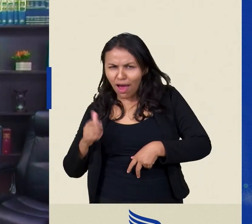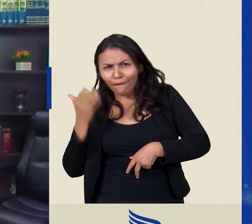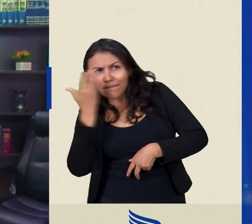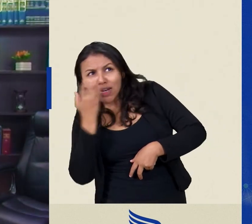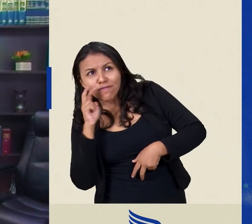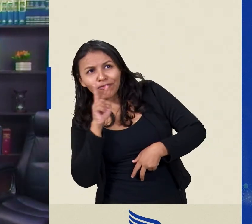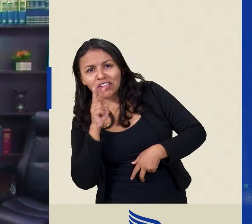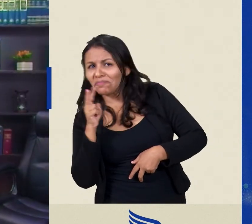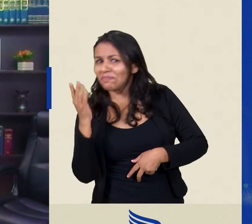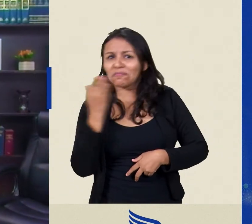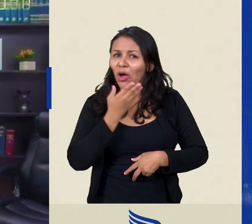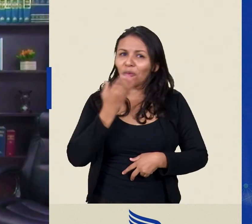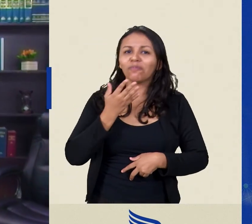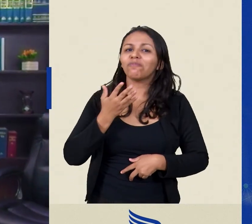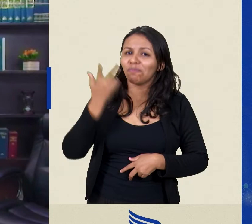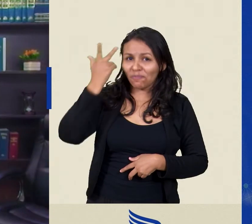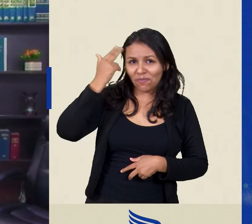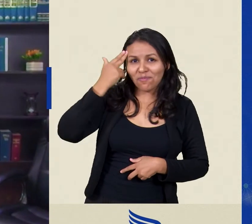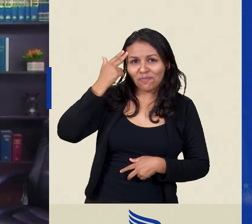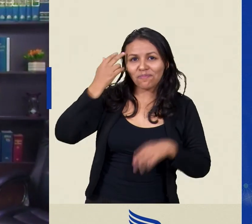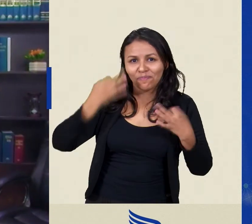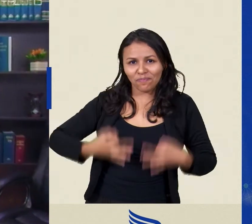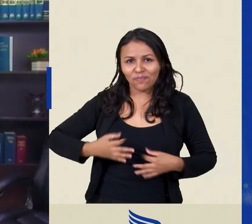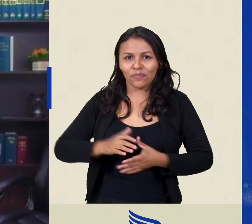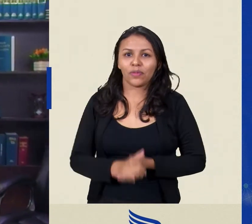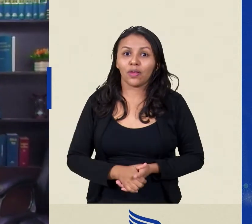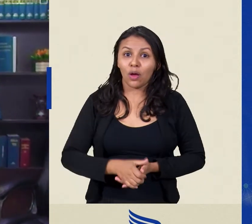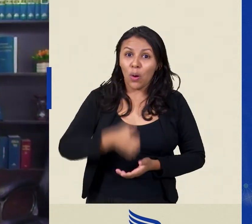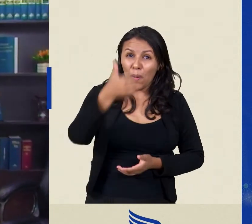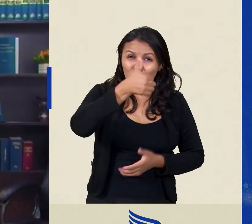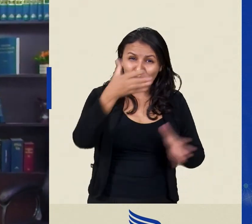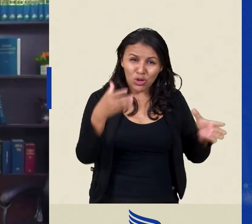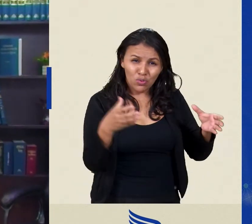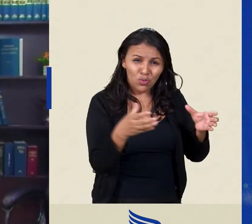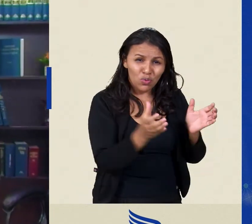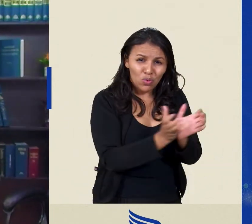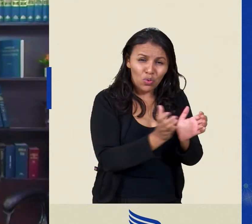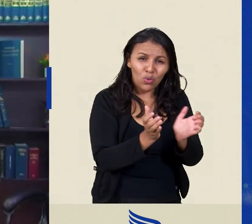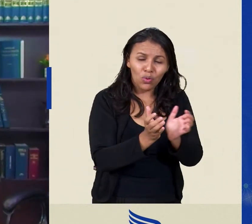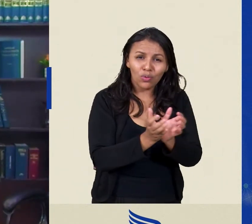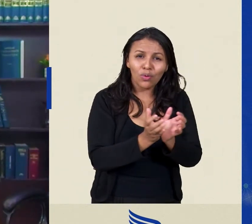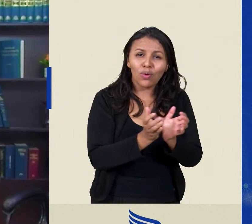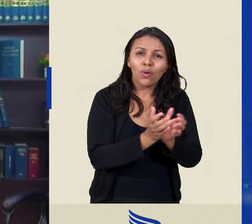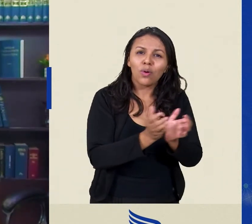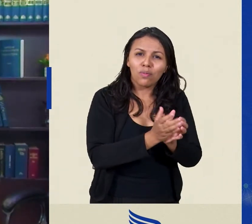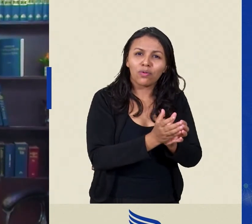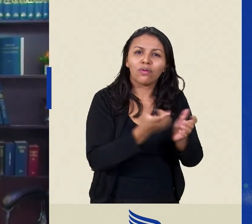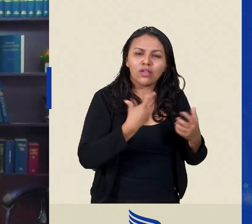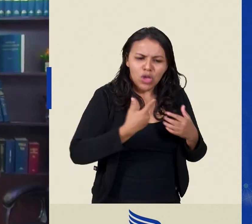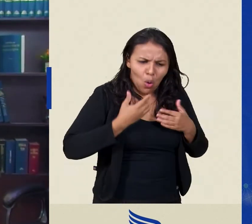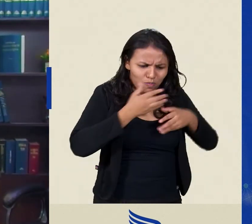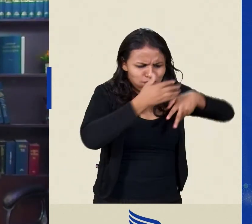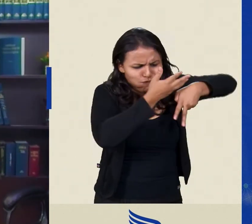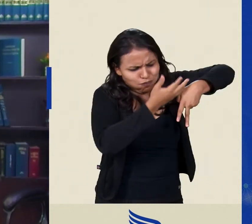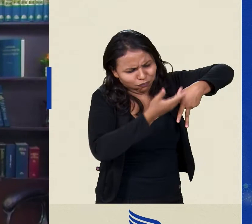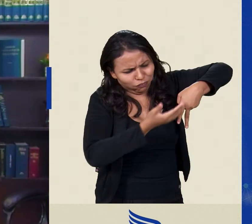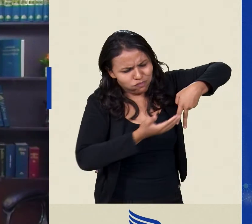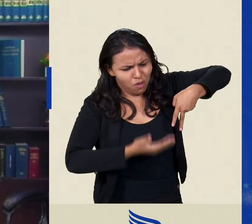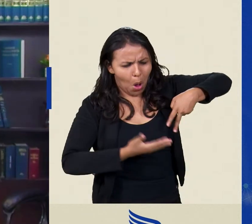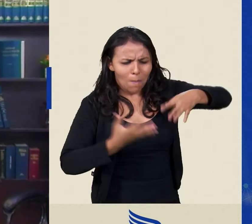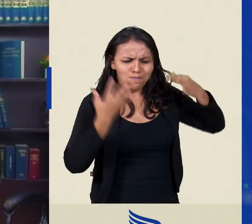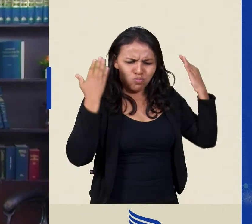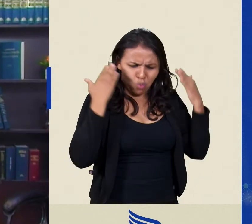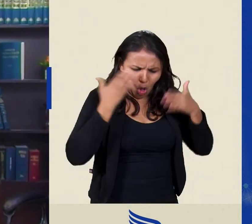grupo estava em harmonia com o princípio da modéstia, mas atentava contra